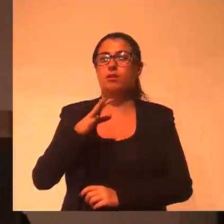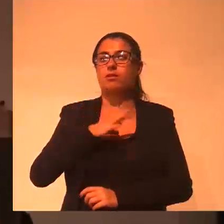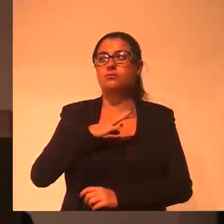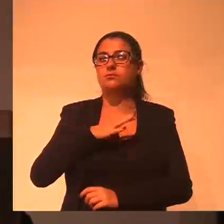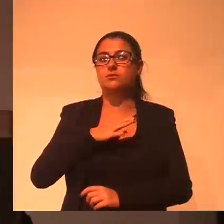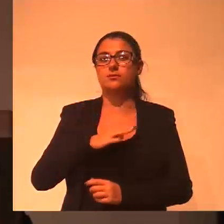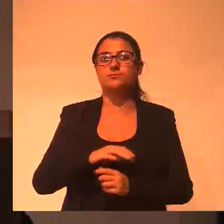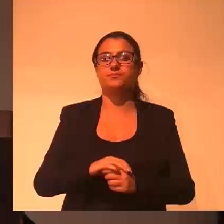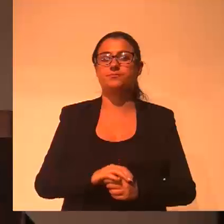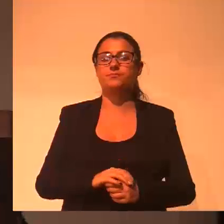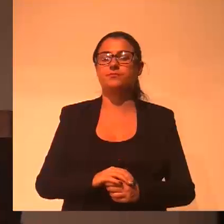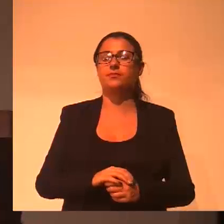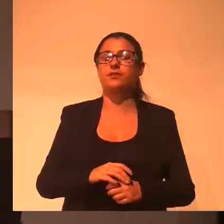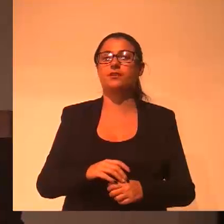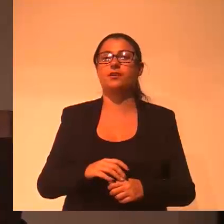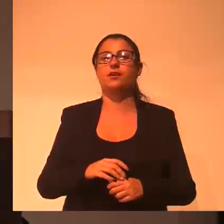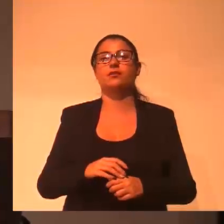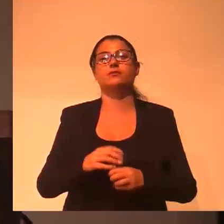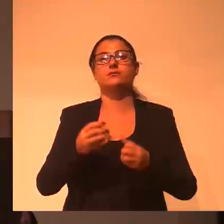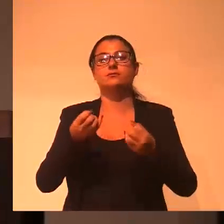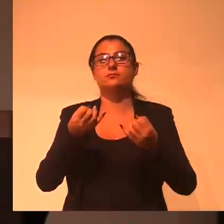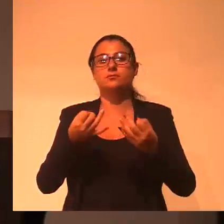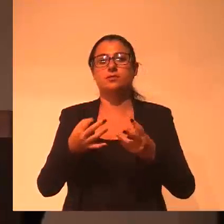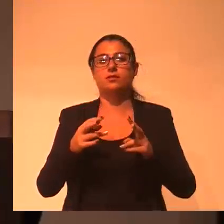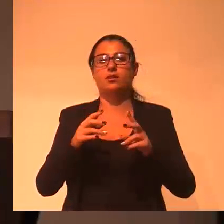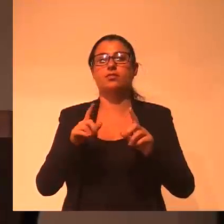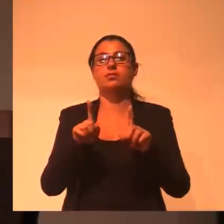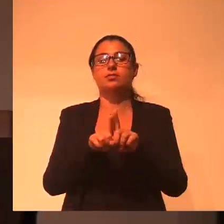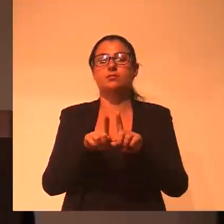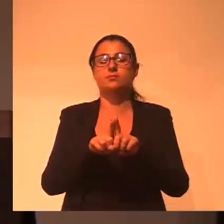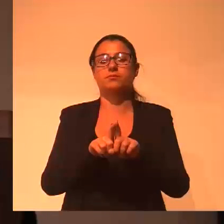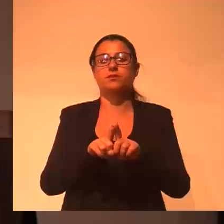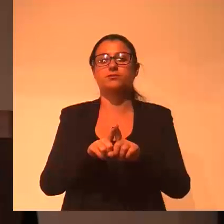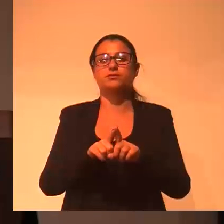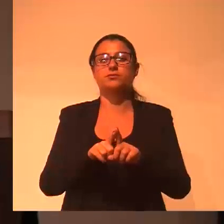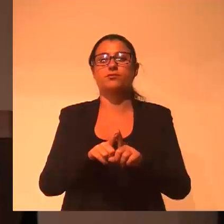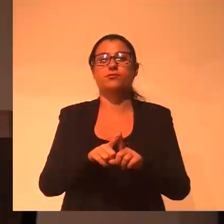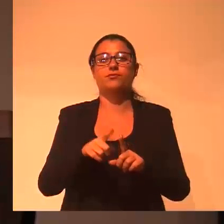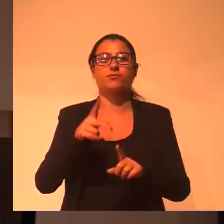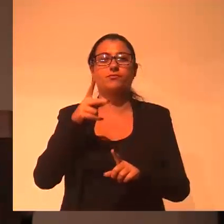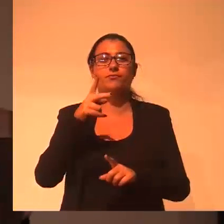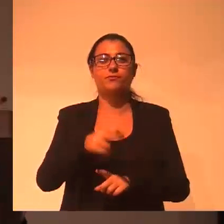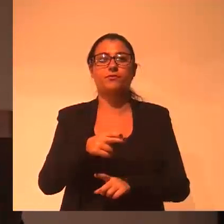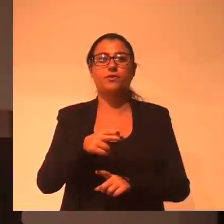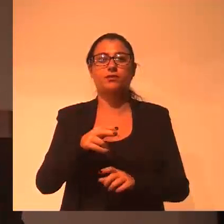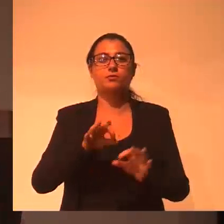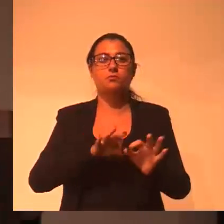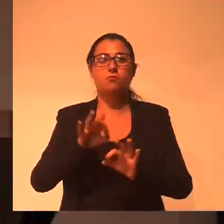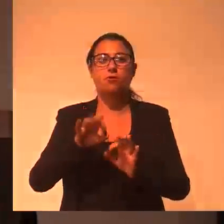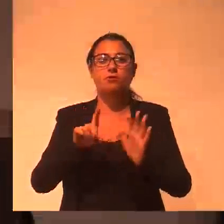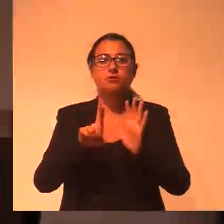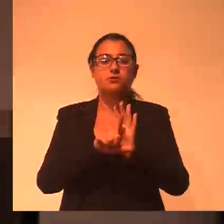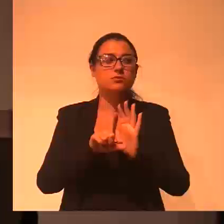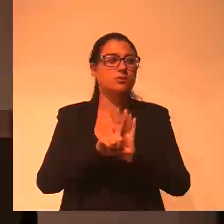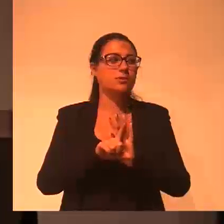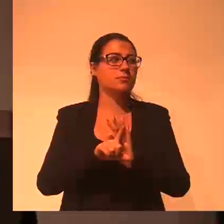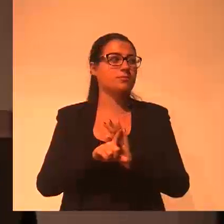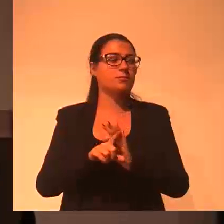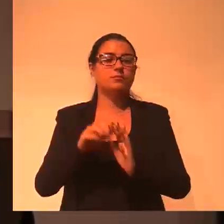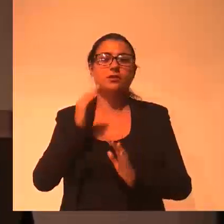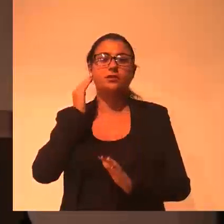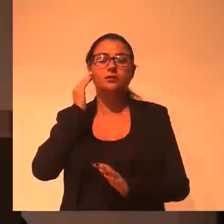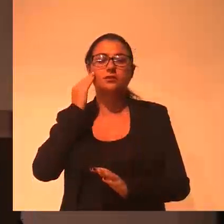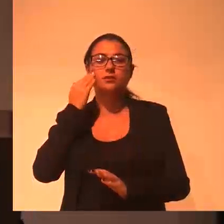importante também que eu quero destacar, a questão do veto do projeto de lei 40 de 2018. No meu entender, o nosso projeto